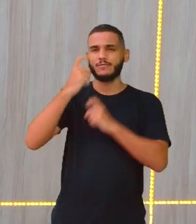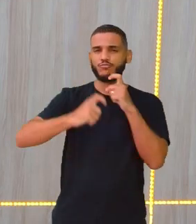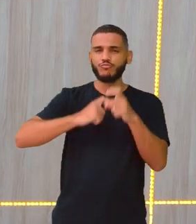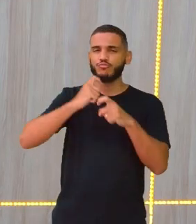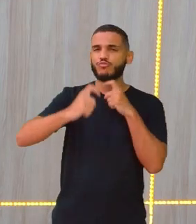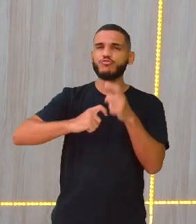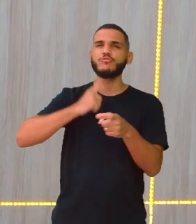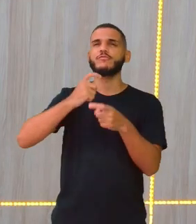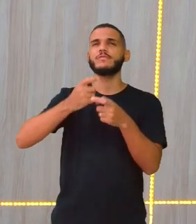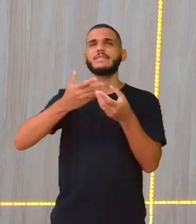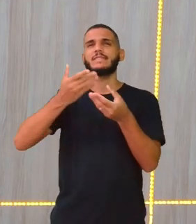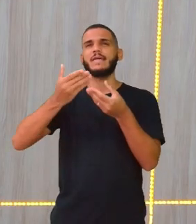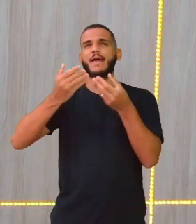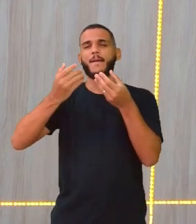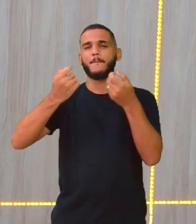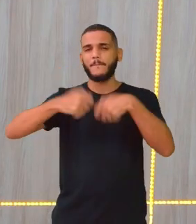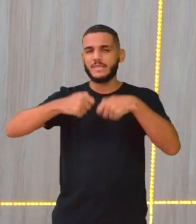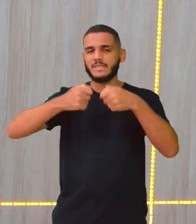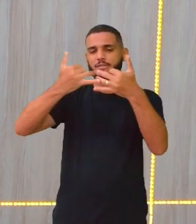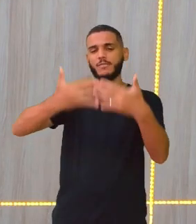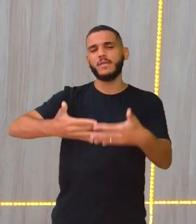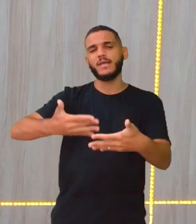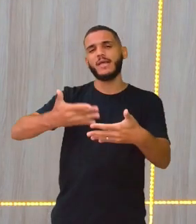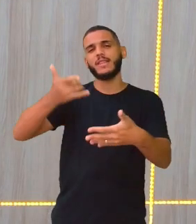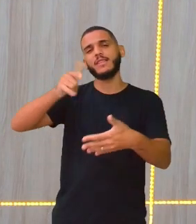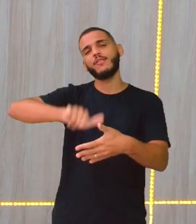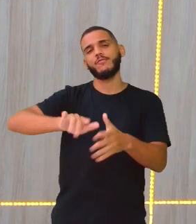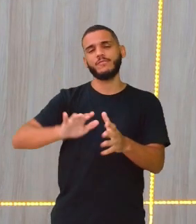pedem que explique novamente.